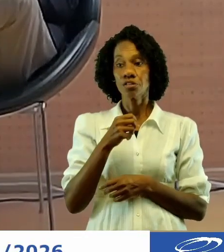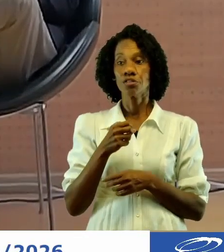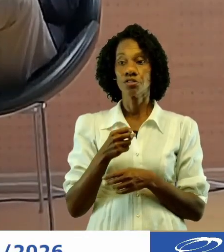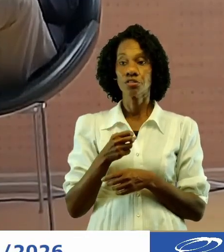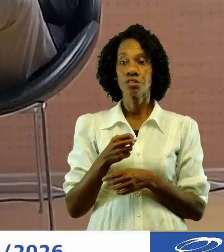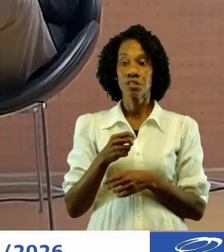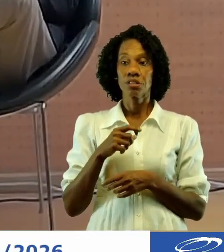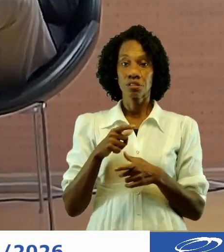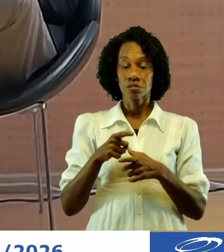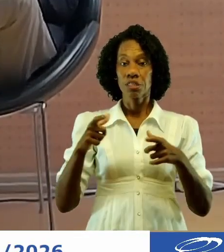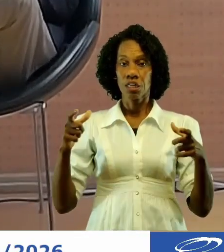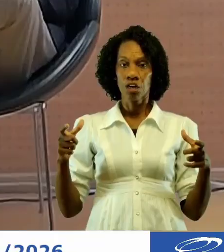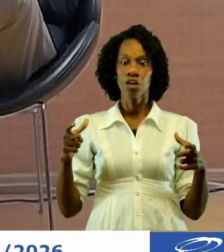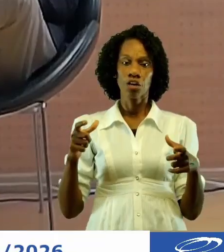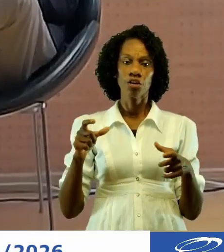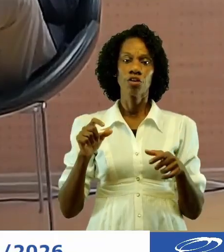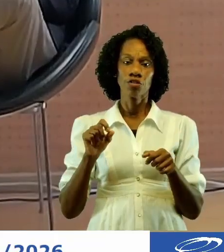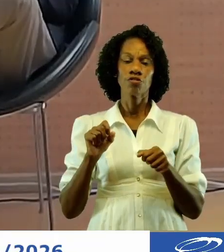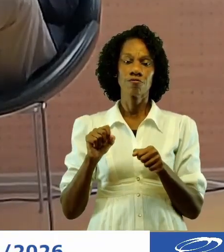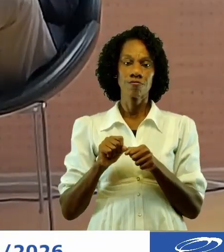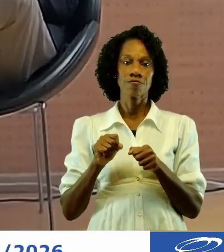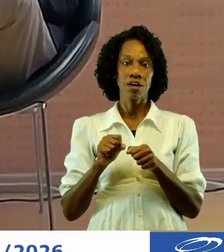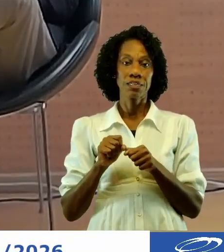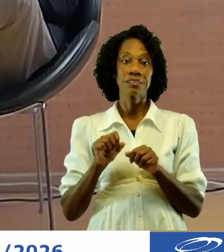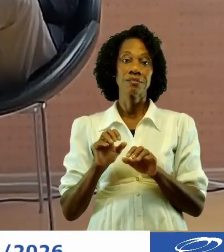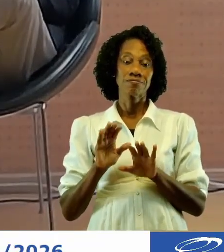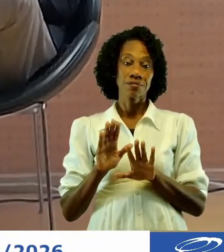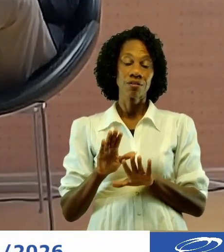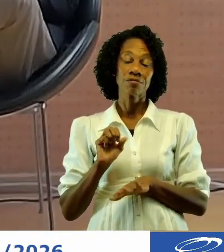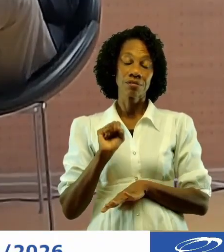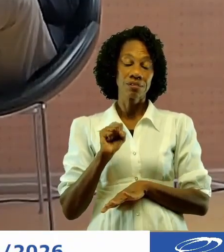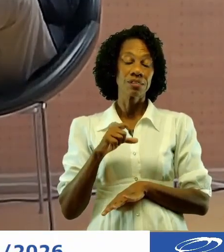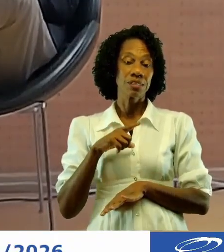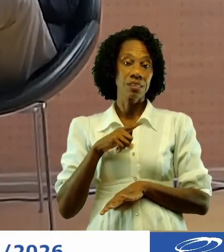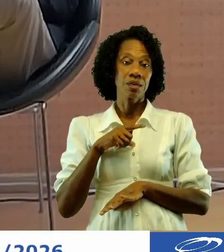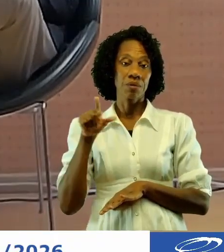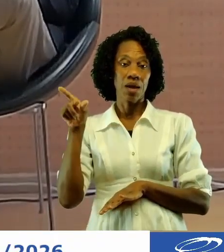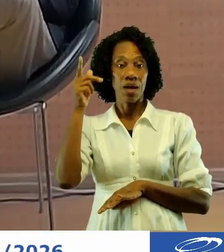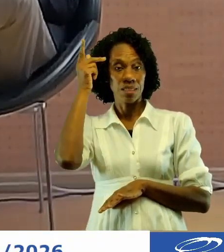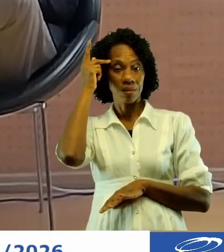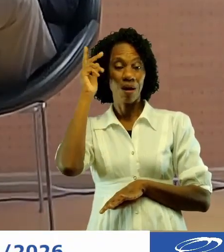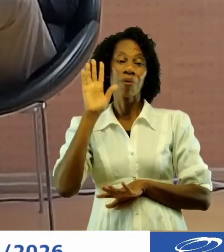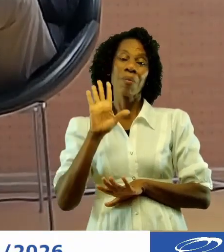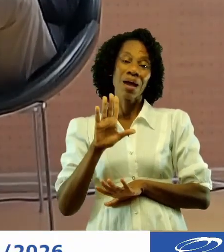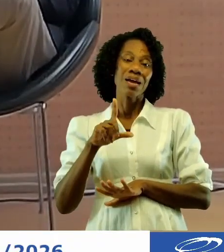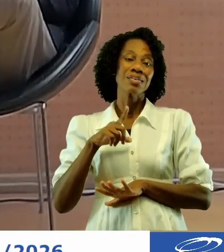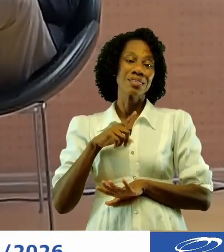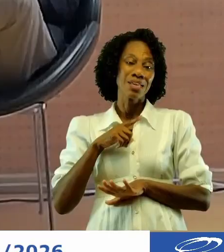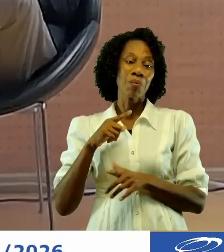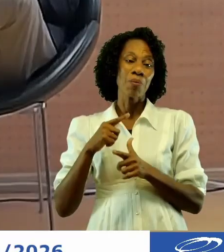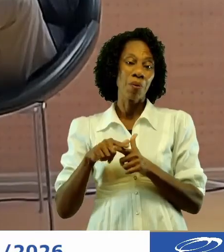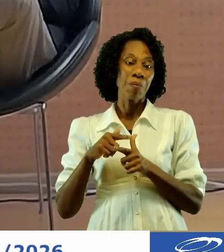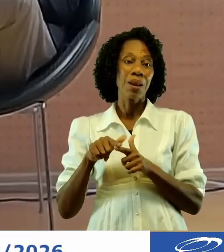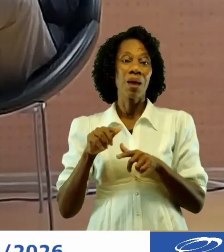manipulação em grandes quantidades para esses hospitais. Então, sim, nós temos lá, mas nós temos problemas também, alguns pacientes que são do